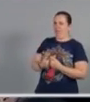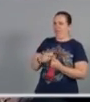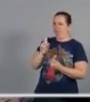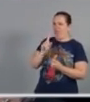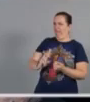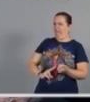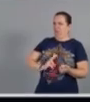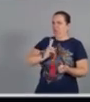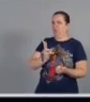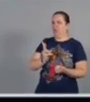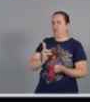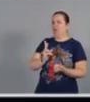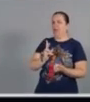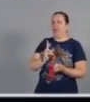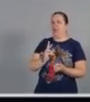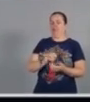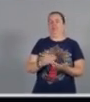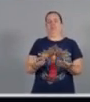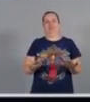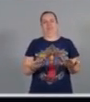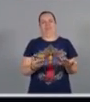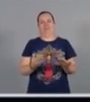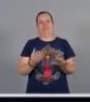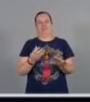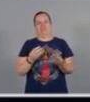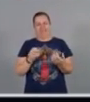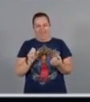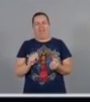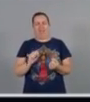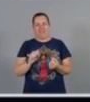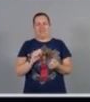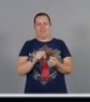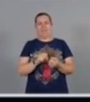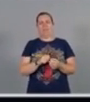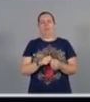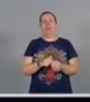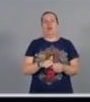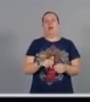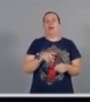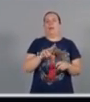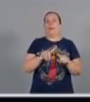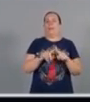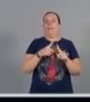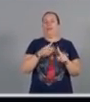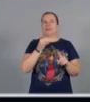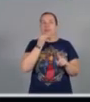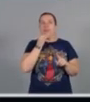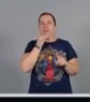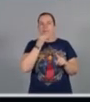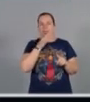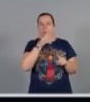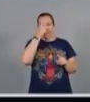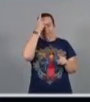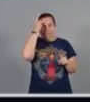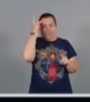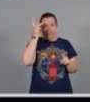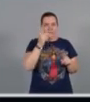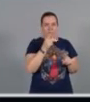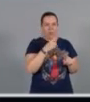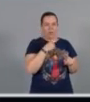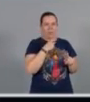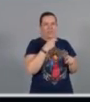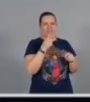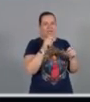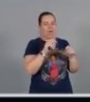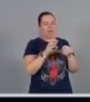de Deus quem está acostumado se alguém aqui Focus tem que chegar à noite comer miojo não é o meu caso graças a Deus tem alimentação muito